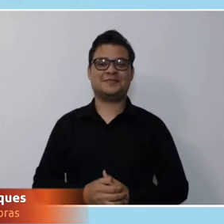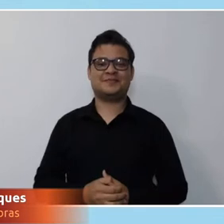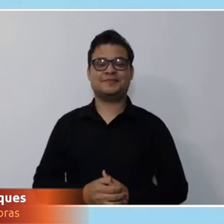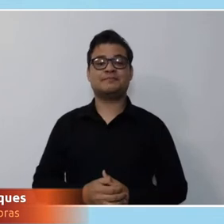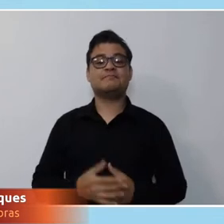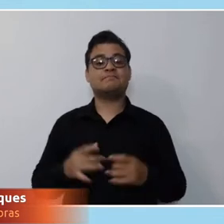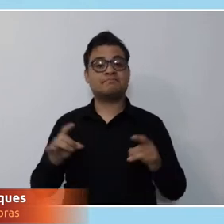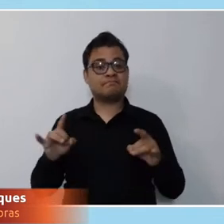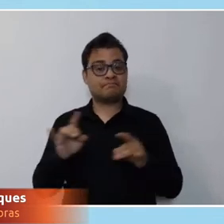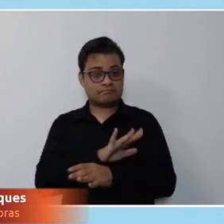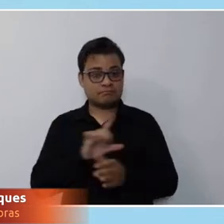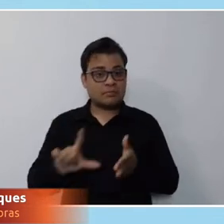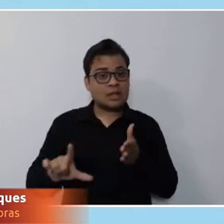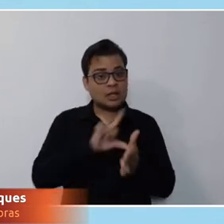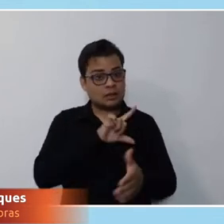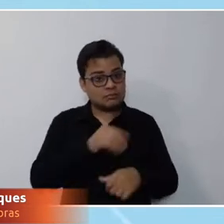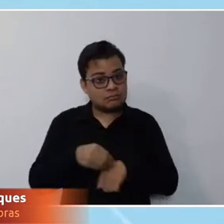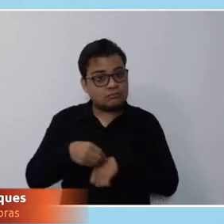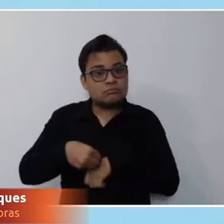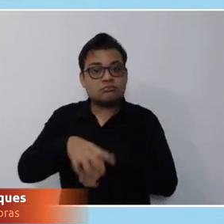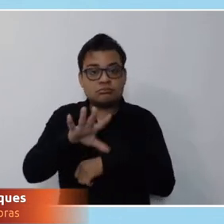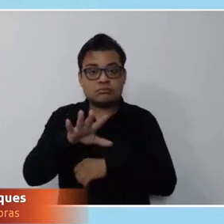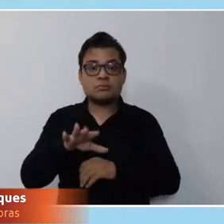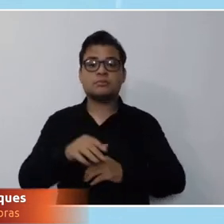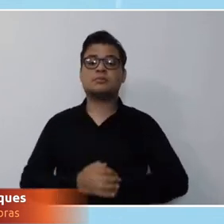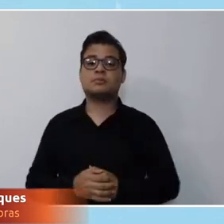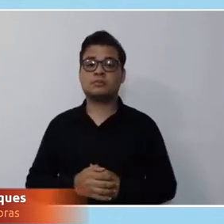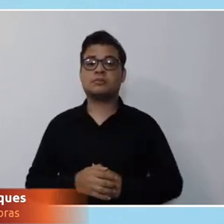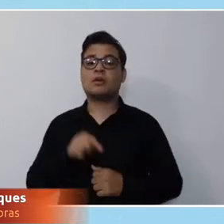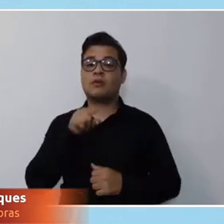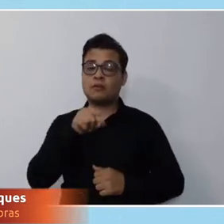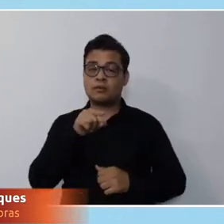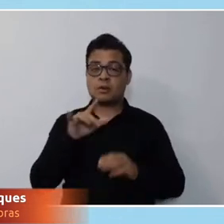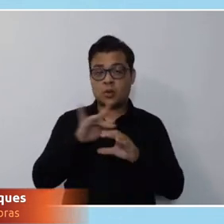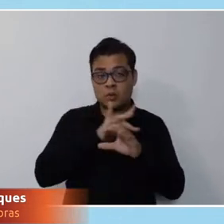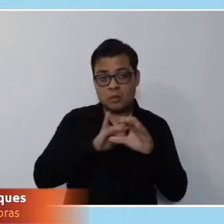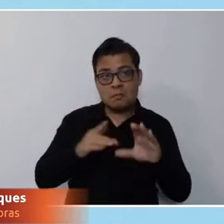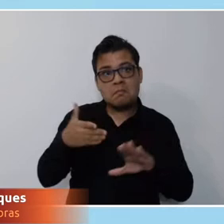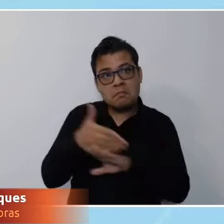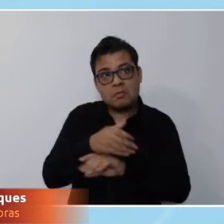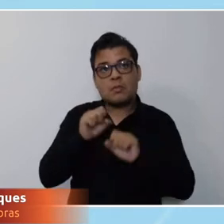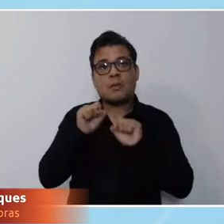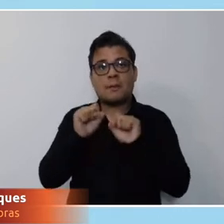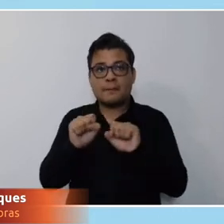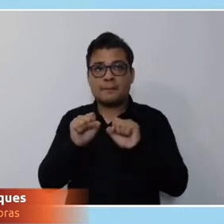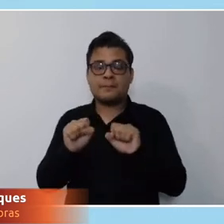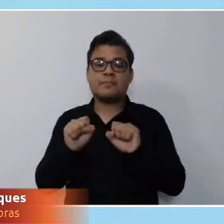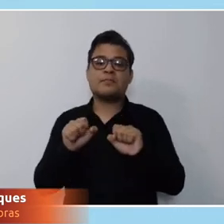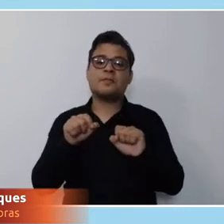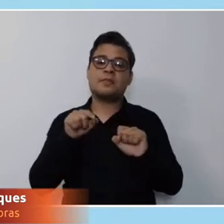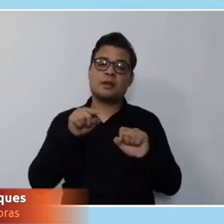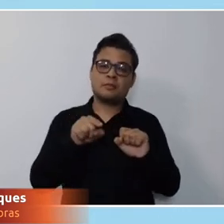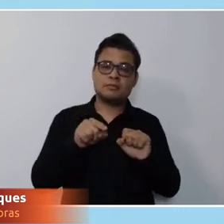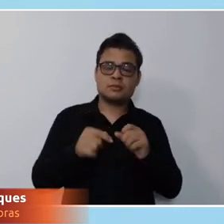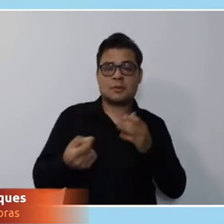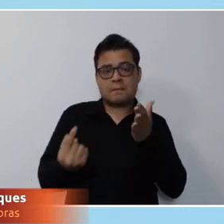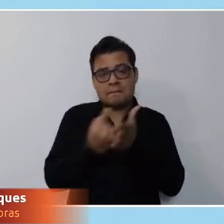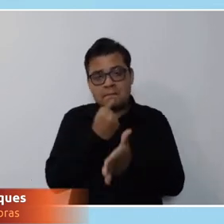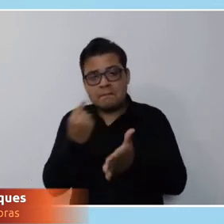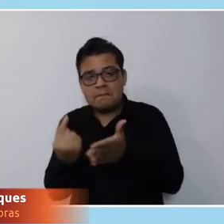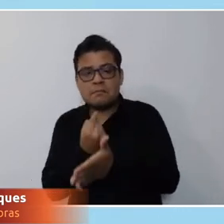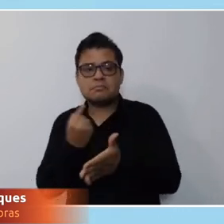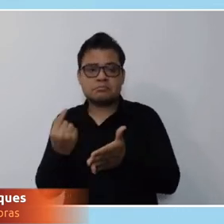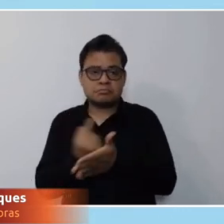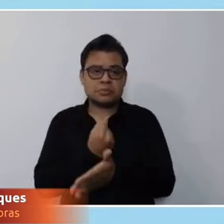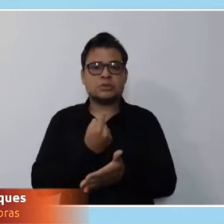só lembro para você que dá para participar do Conexões, mandando a sua pergunta para os nossos entrevistados, sugerindo temas que você